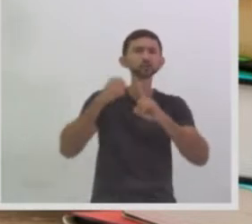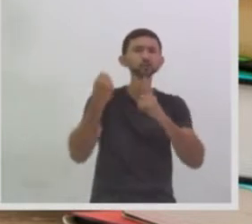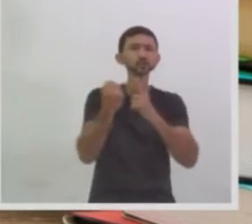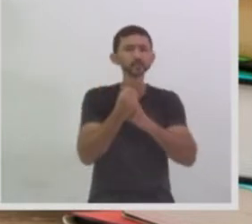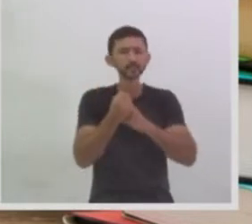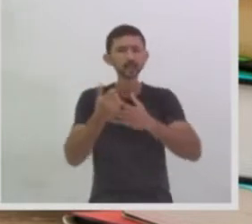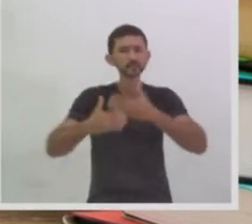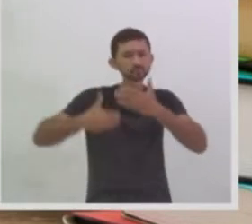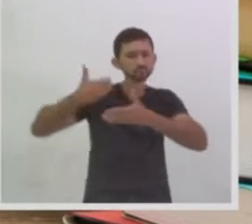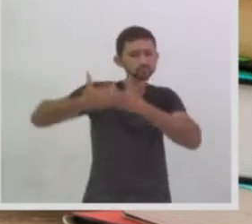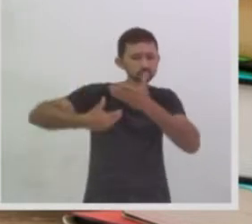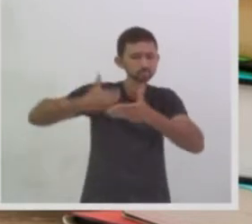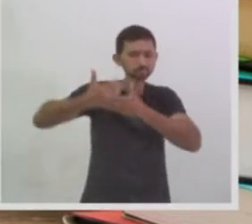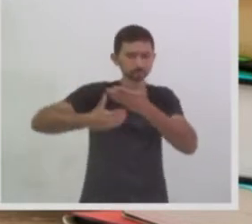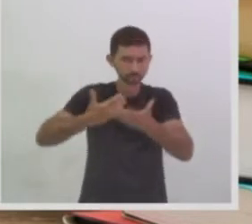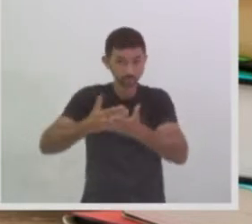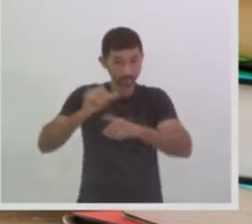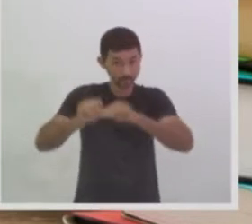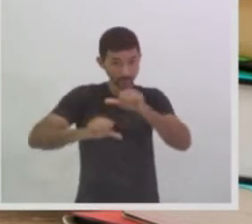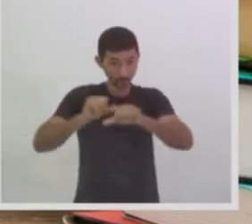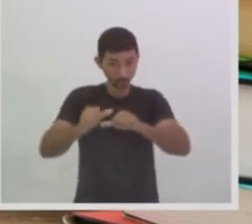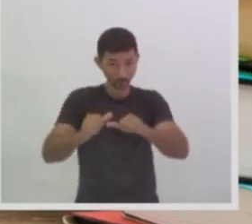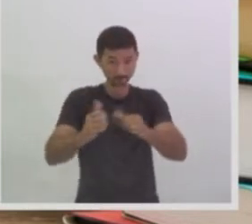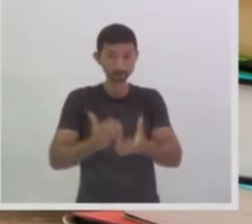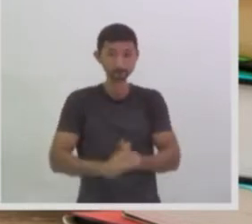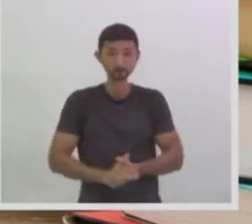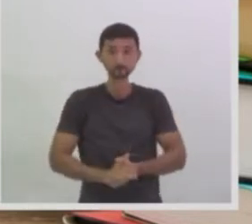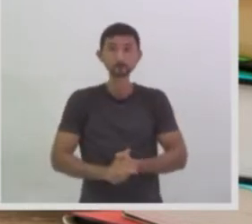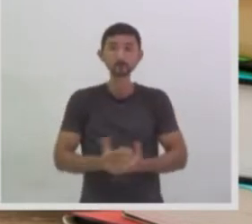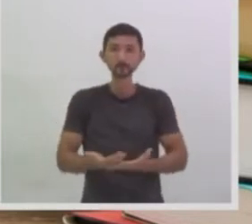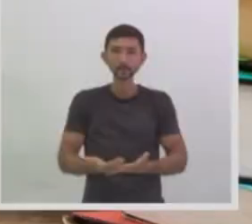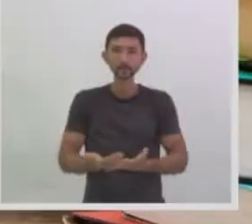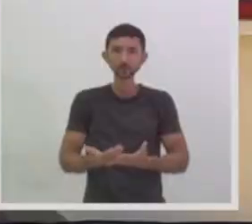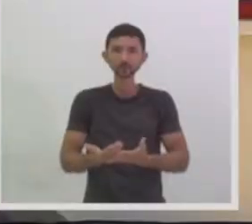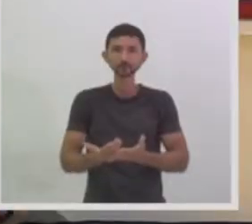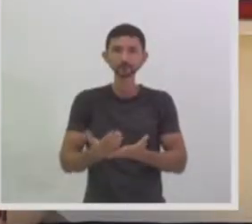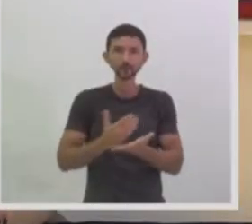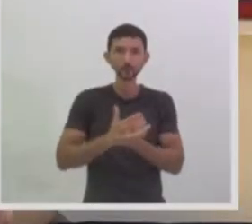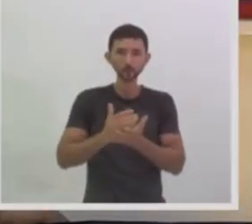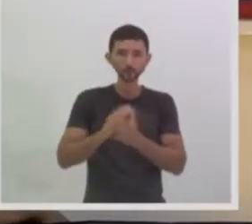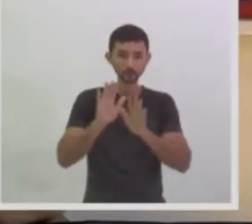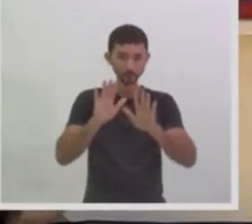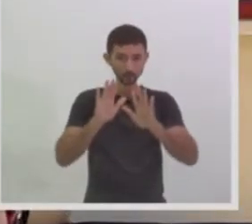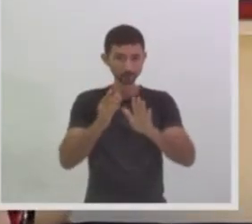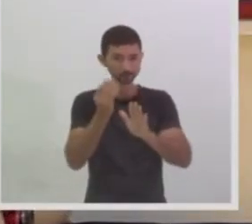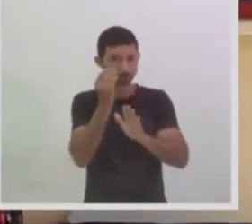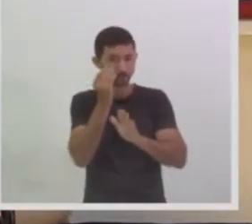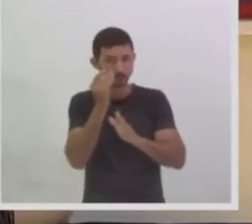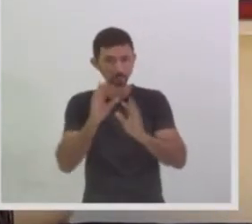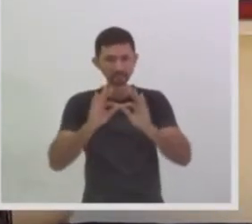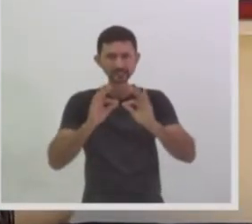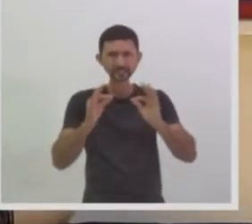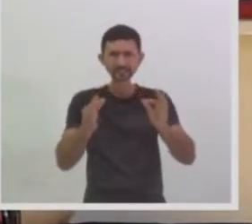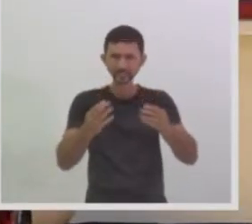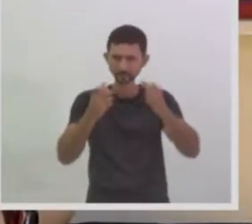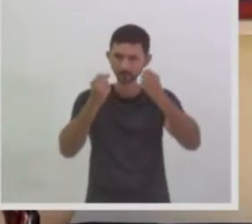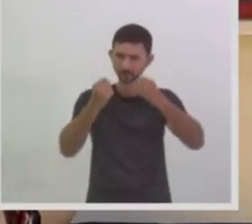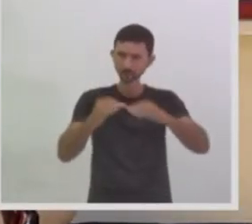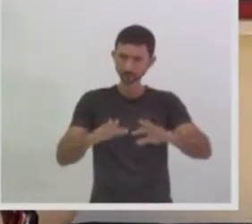passaram ao longo do tempo. Então, antes de continuar, vamos ver uma definição ainda mais simples do que a